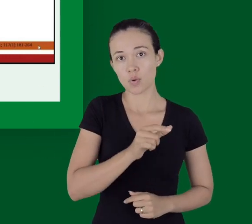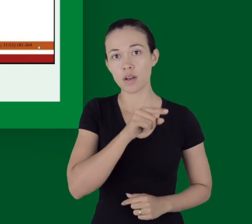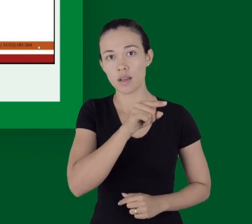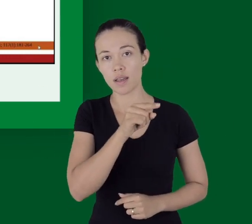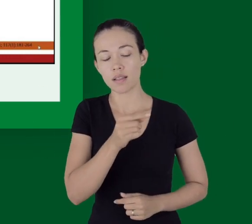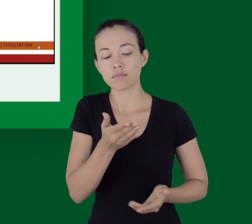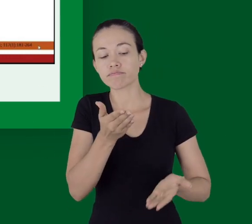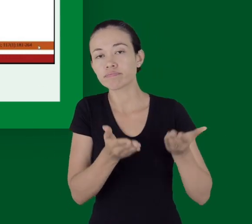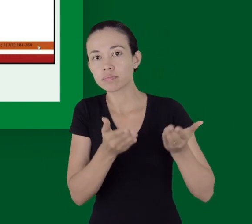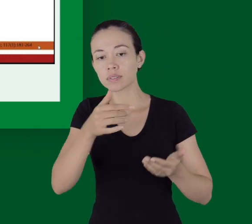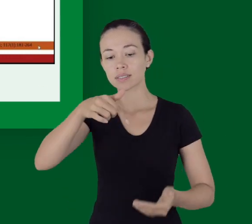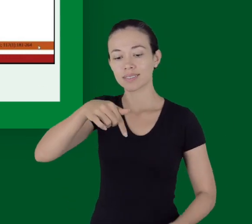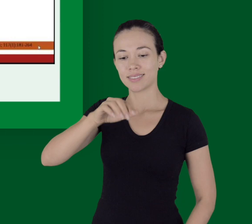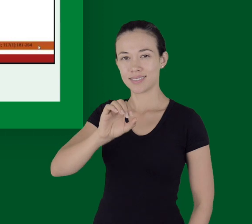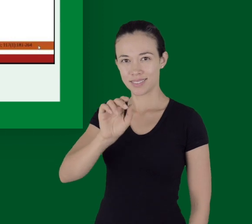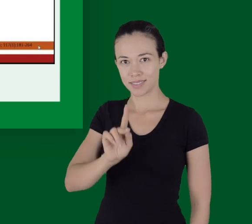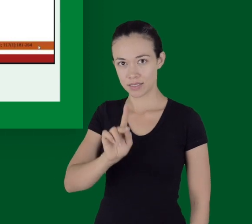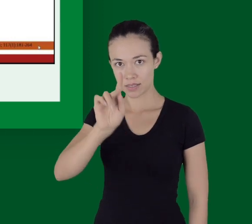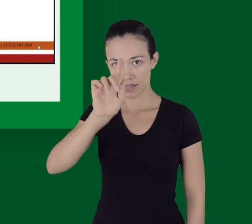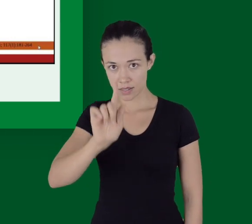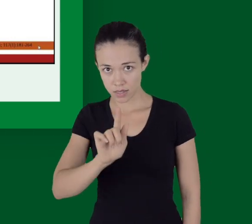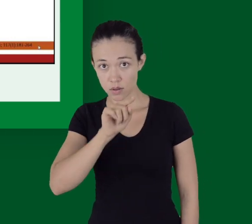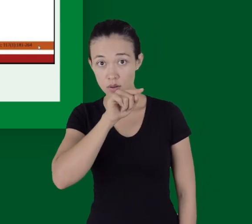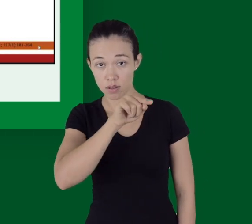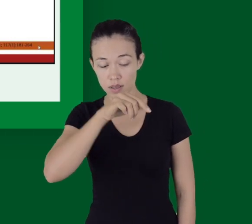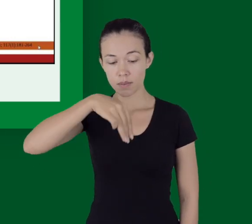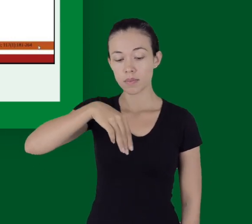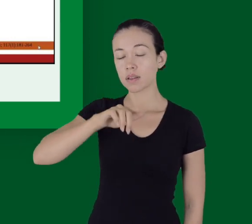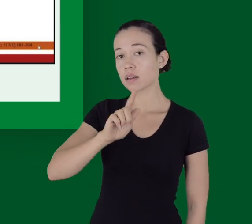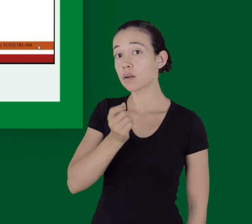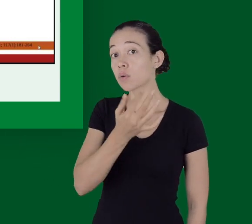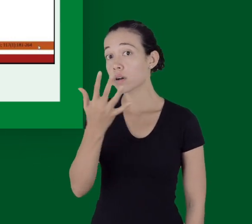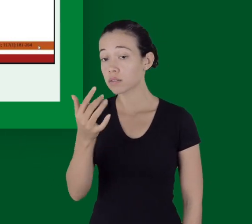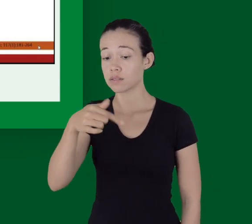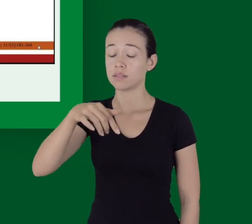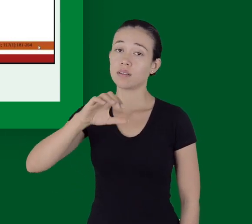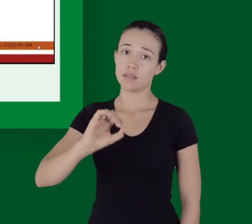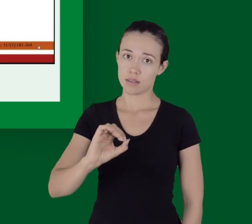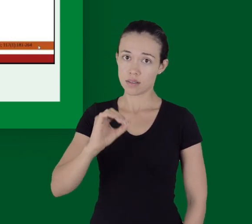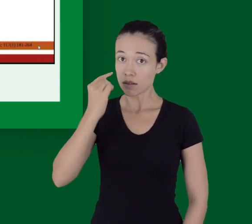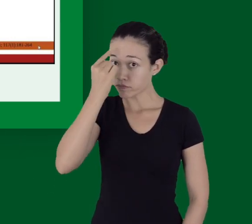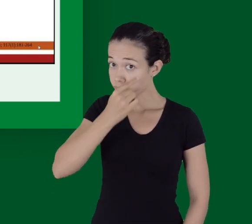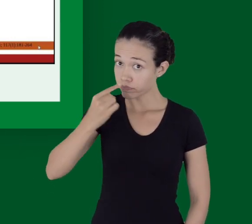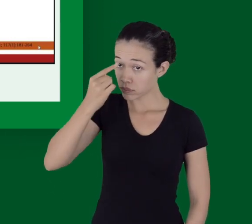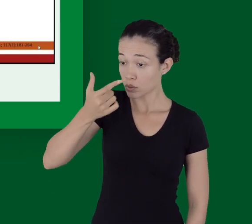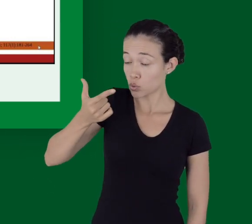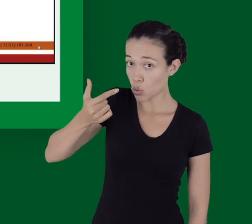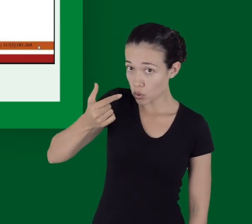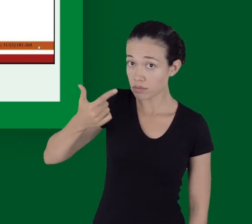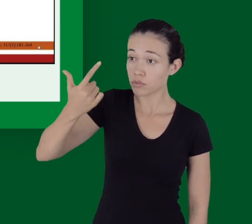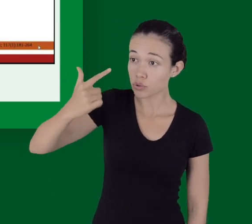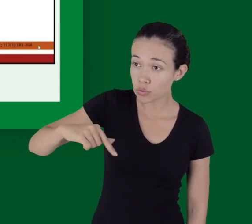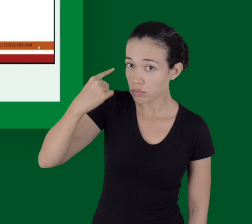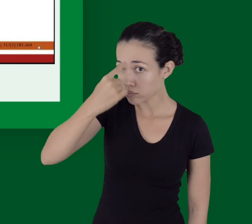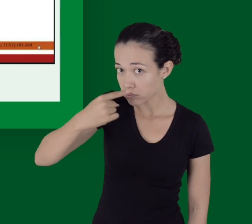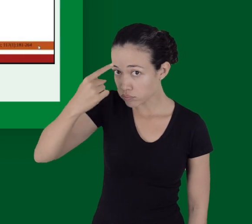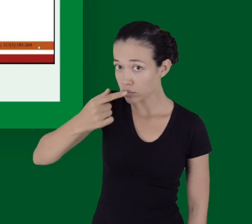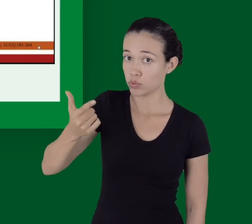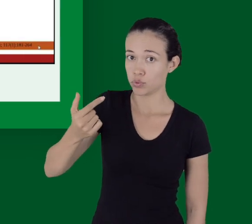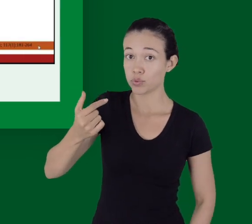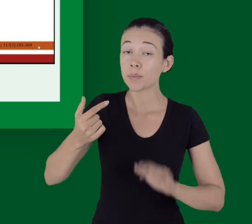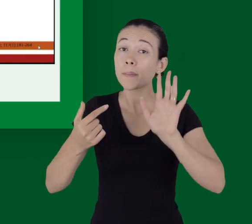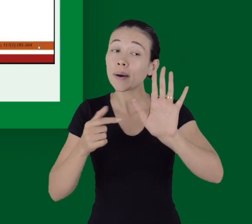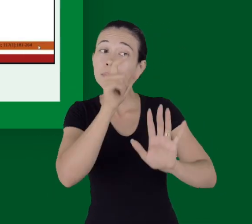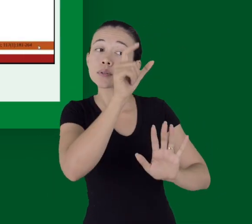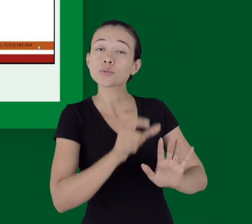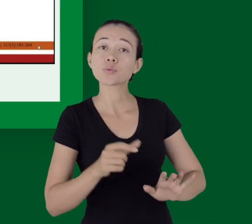anos, você não vai fazer ataque. Igual no clopidogrel, você não faz ataque. Vai fazer só a dose de 1 miligrama por quilo, tá? E a manutenção